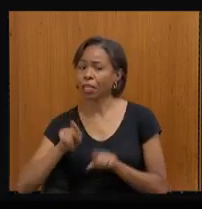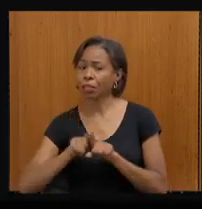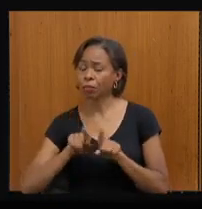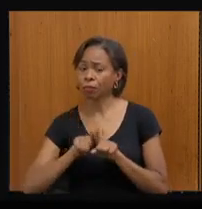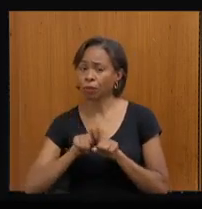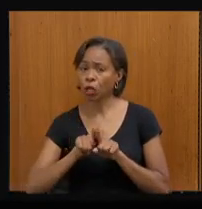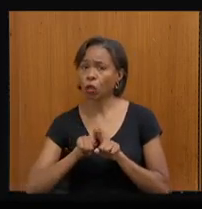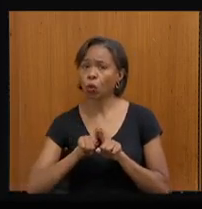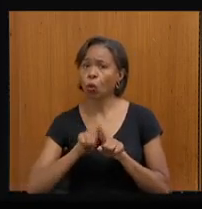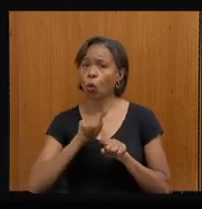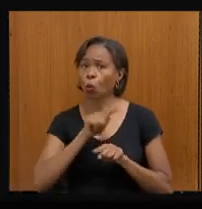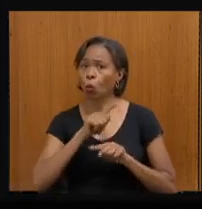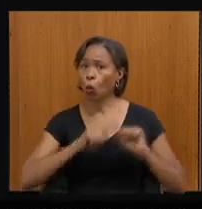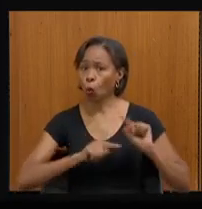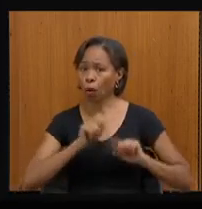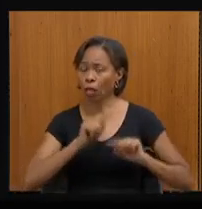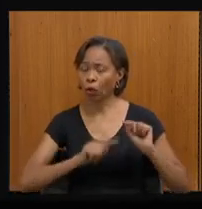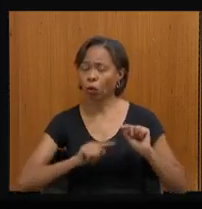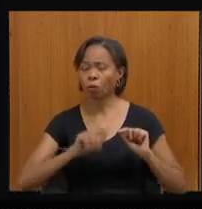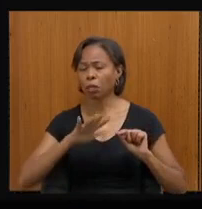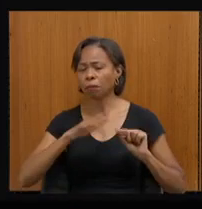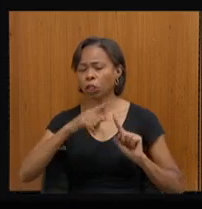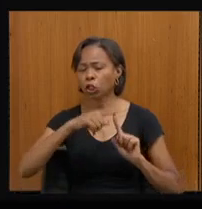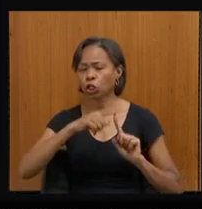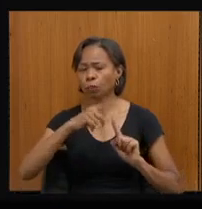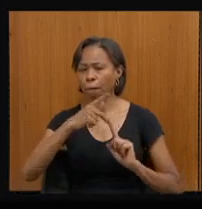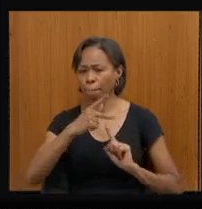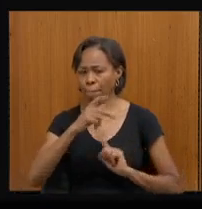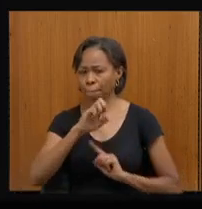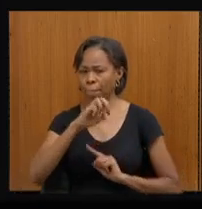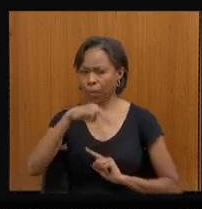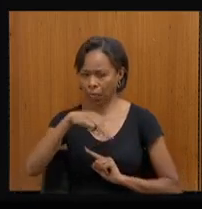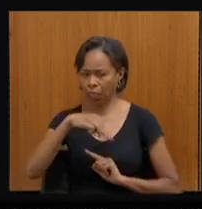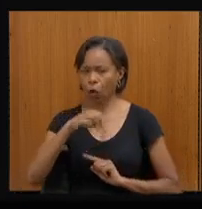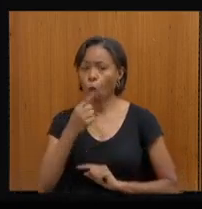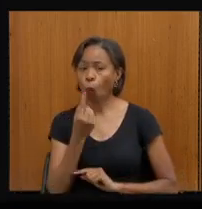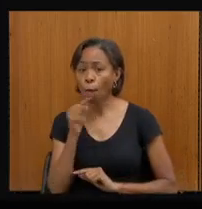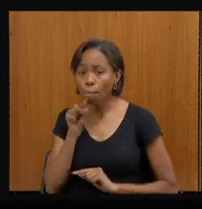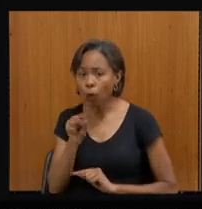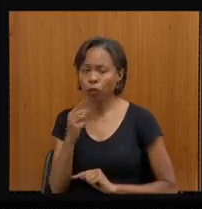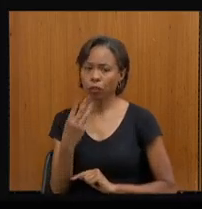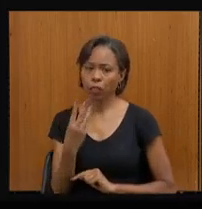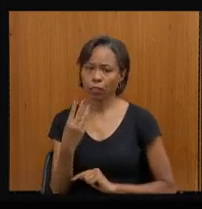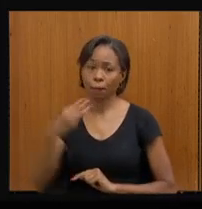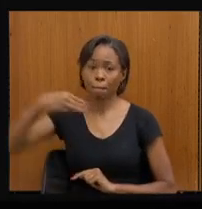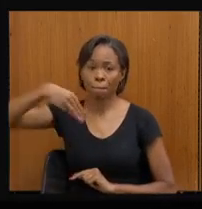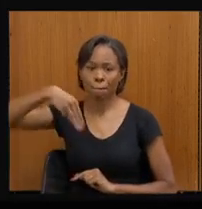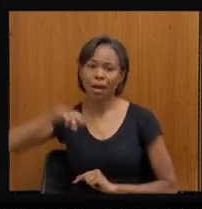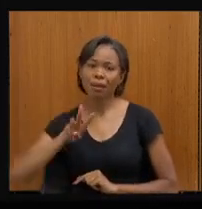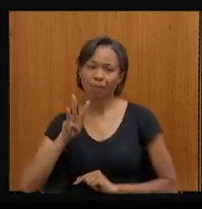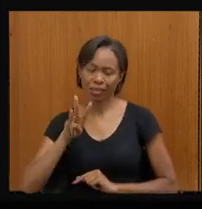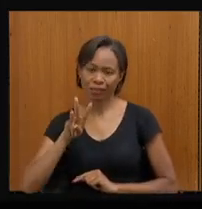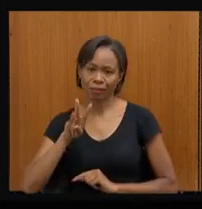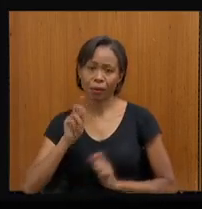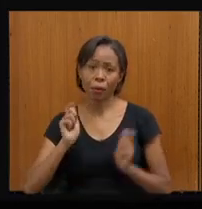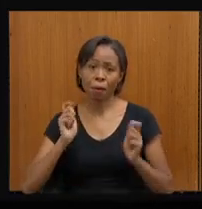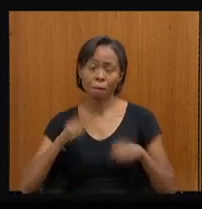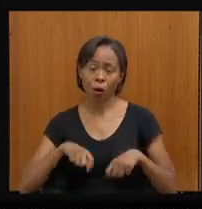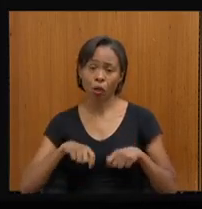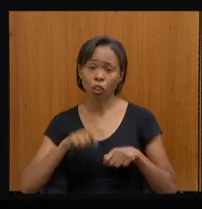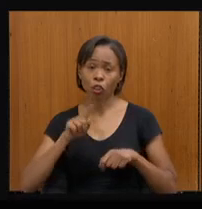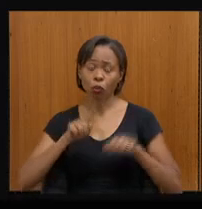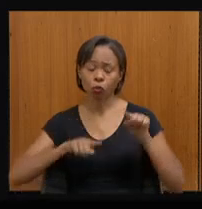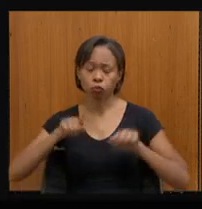eletrolisador do tipo bem de 1.3 Mega vá uma capacidade de geração de hidrogênio